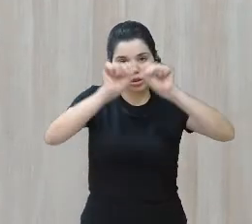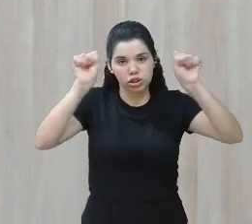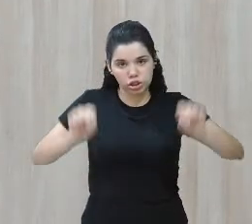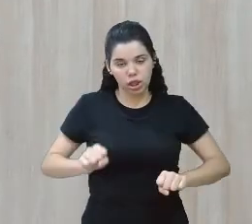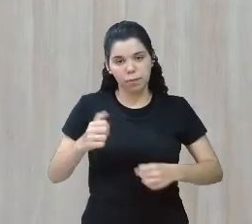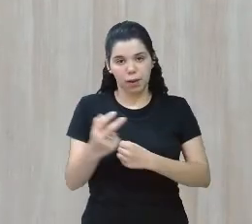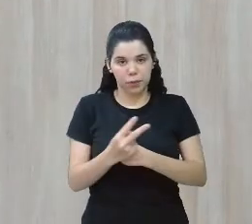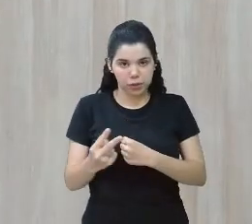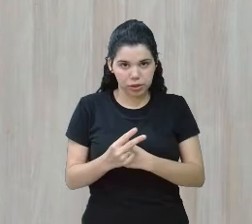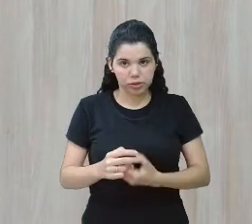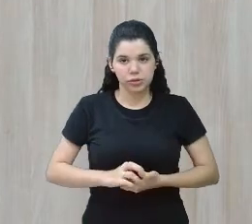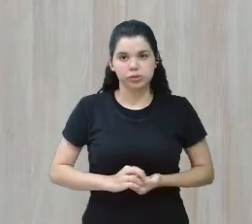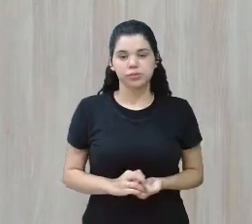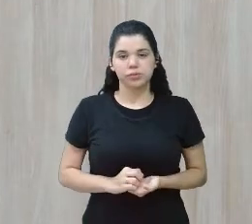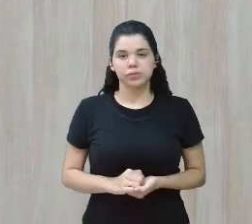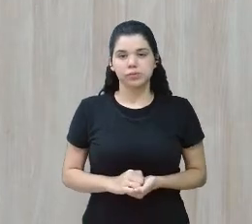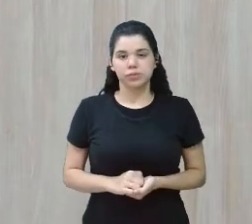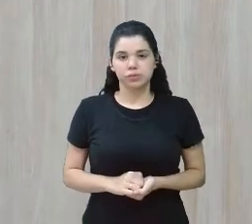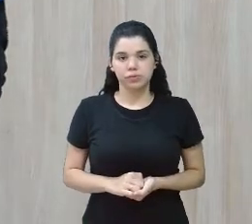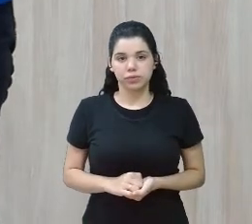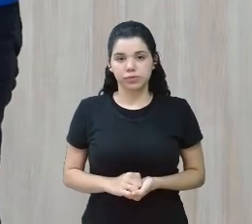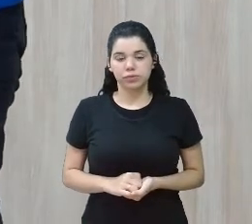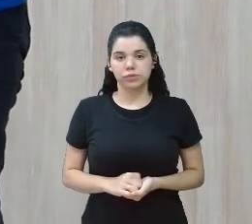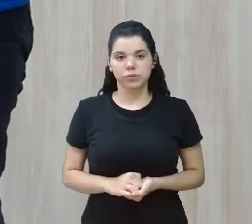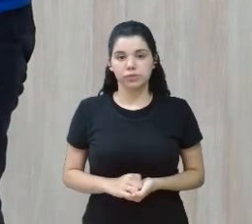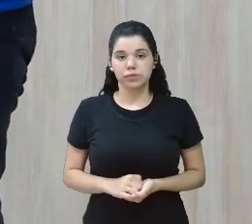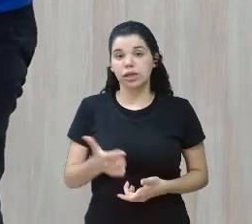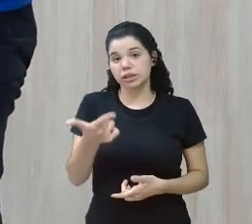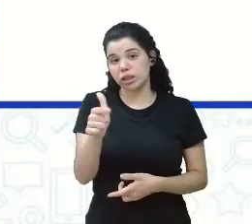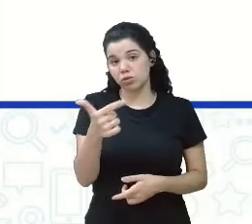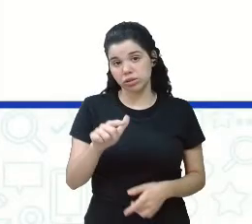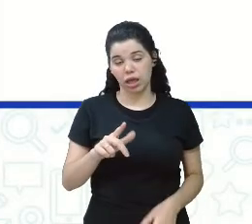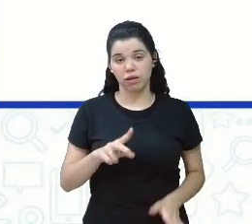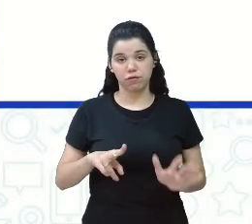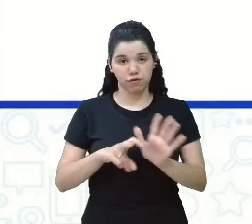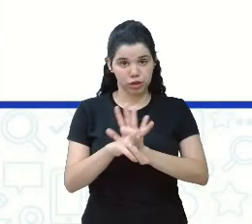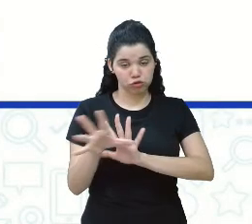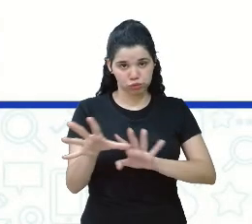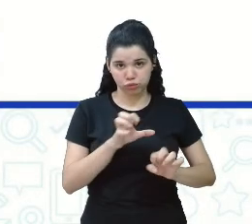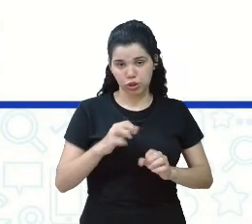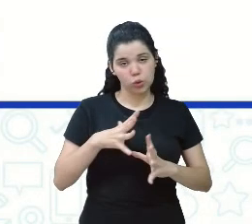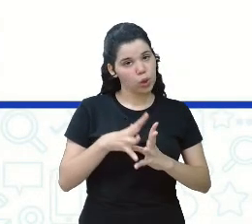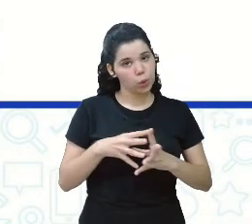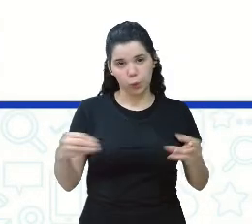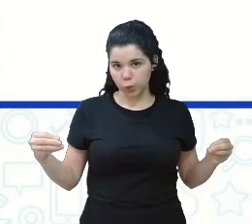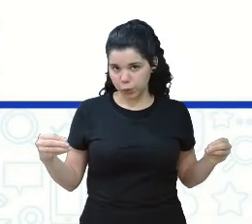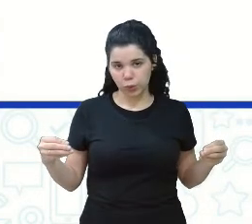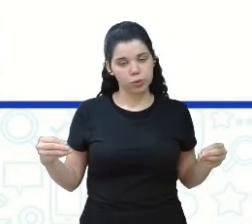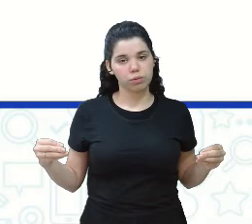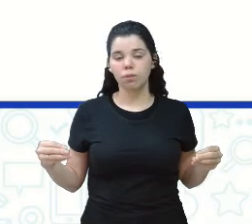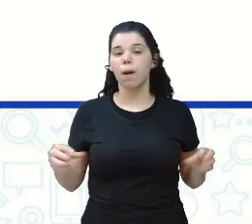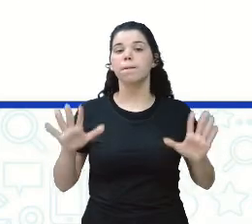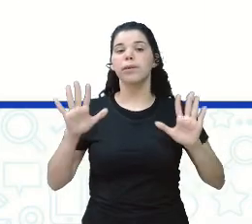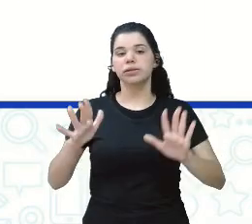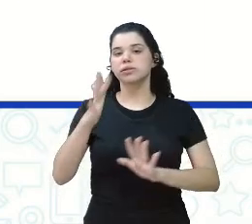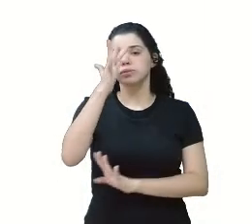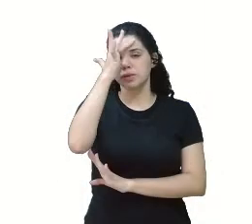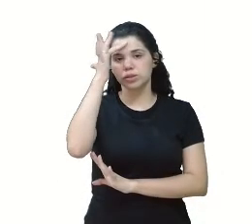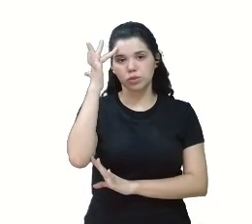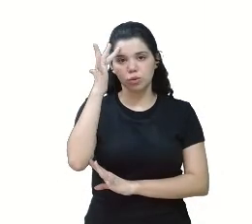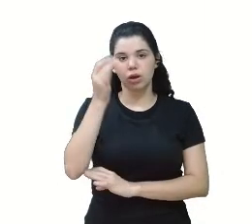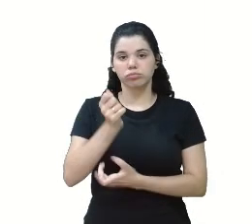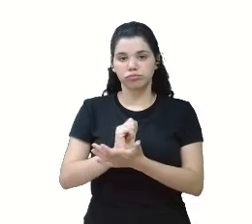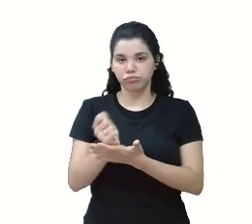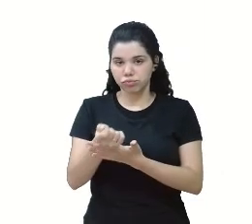fique protegido. Apesar dessa infecção não ter cura, como vimos, né, o indivíduo com esse tratamento ele vai ter